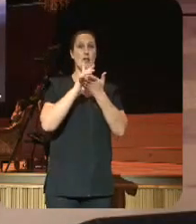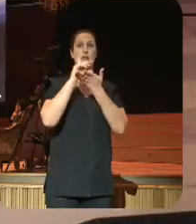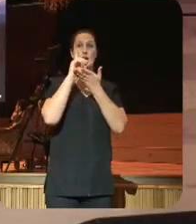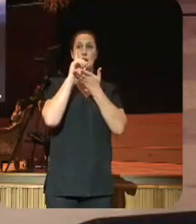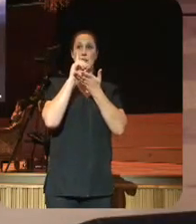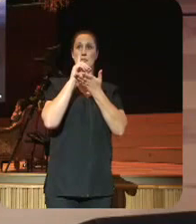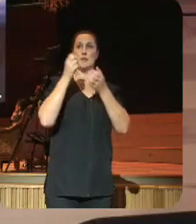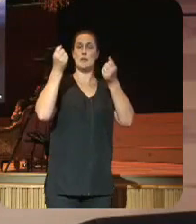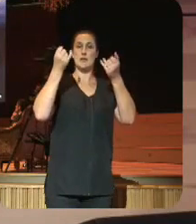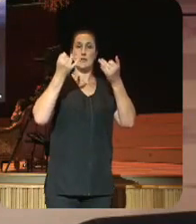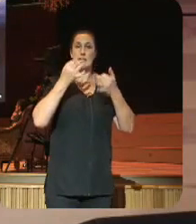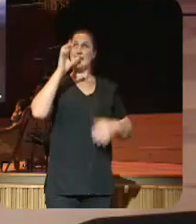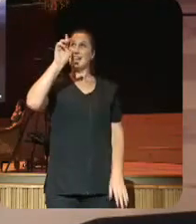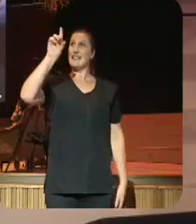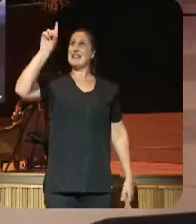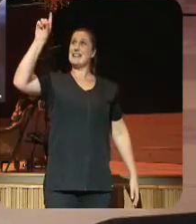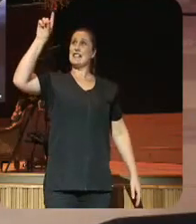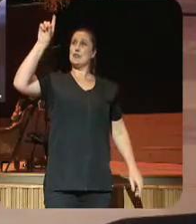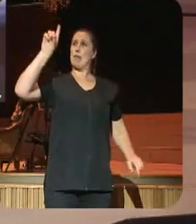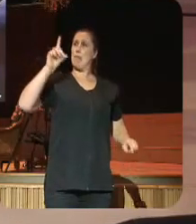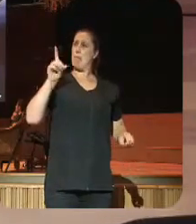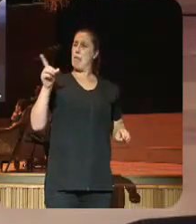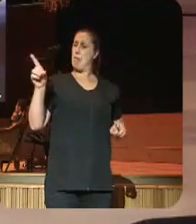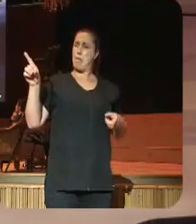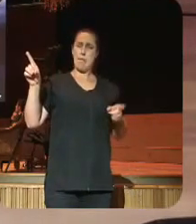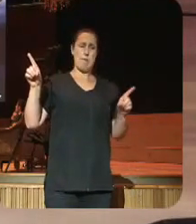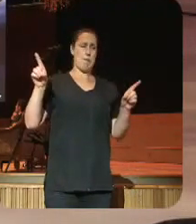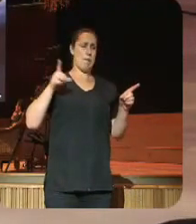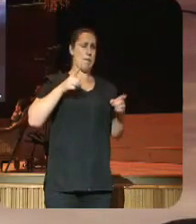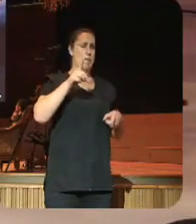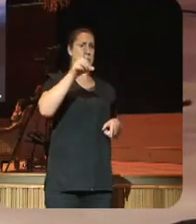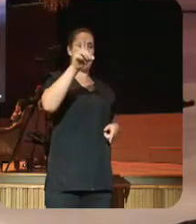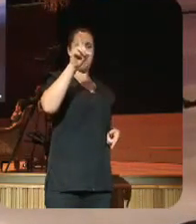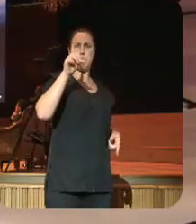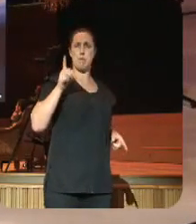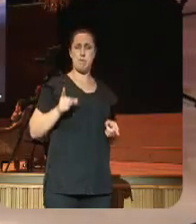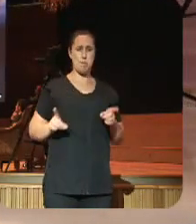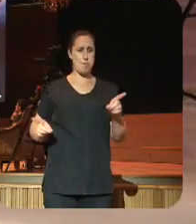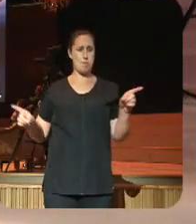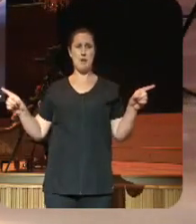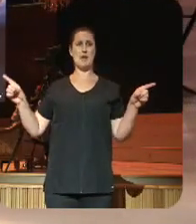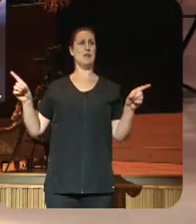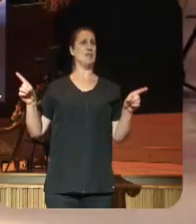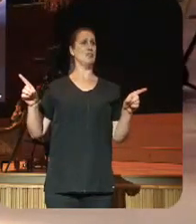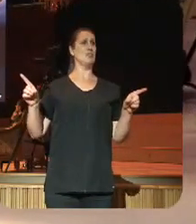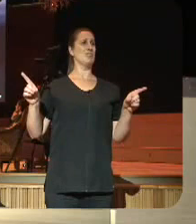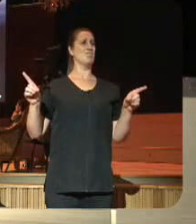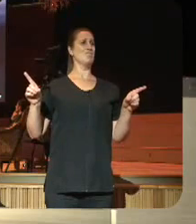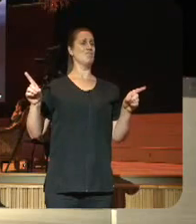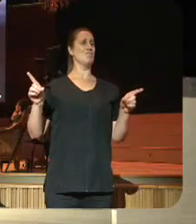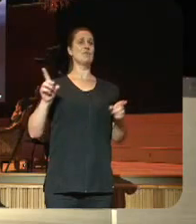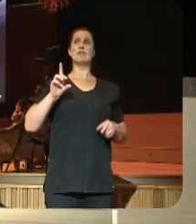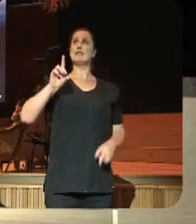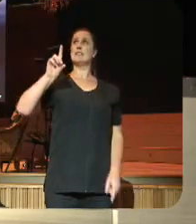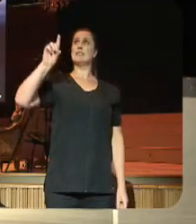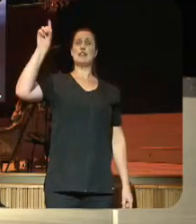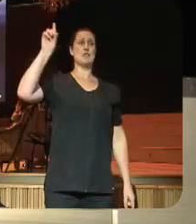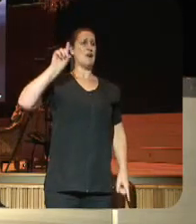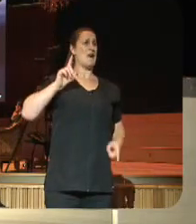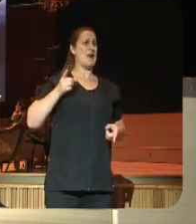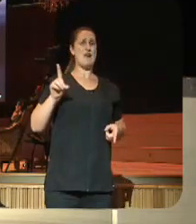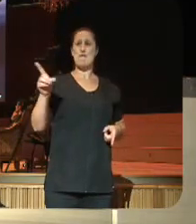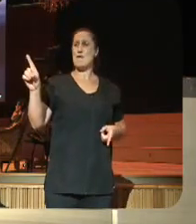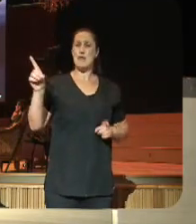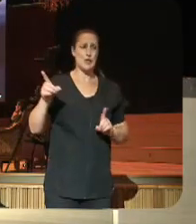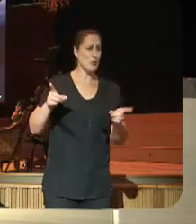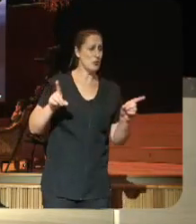esse Deus infinito, que não cabe em lugar nenhum, porque Ele é